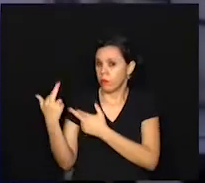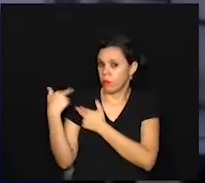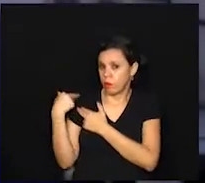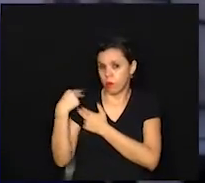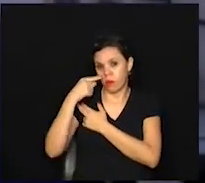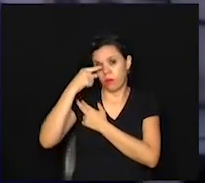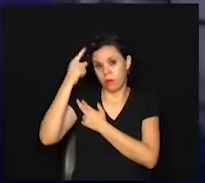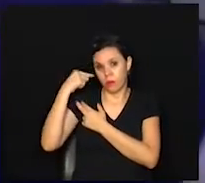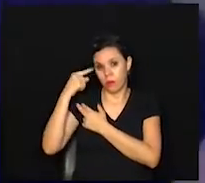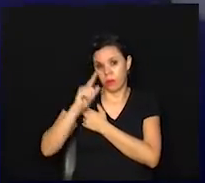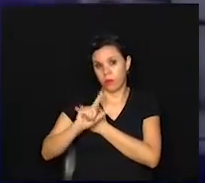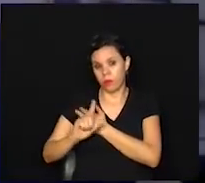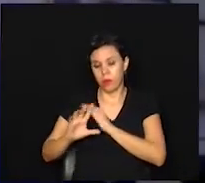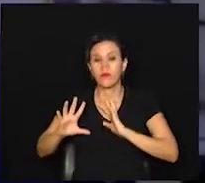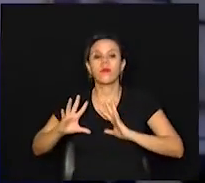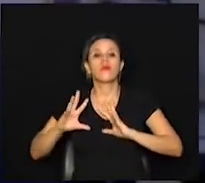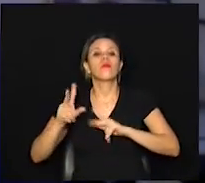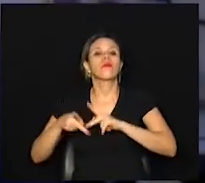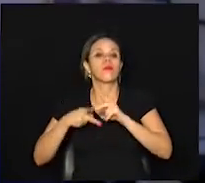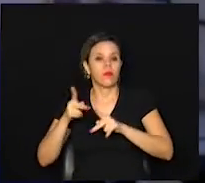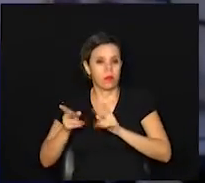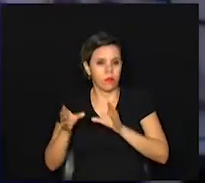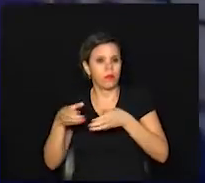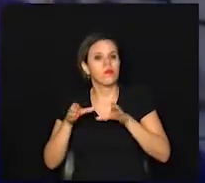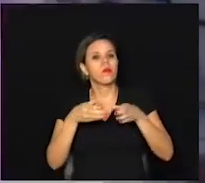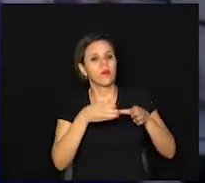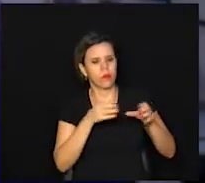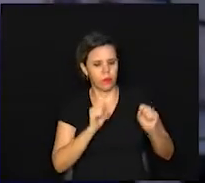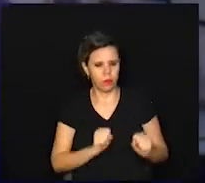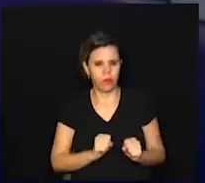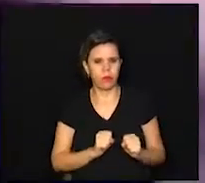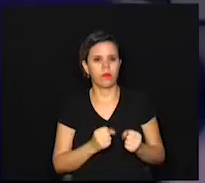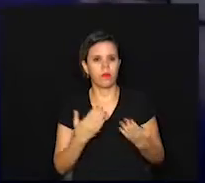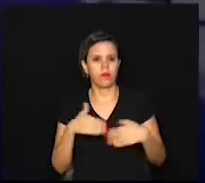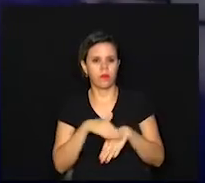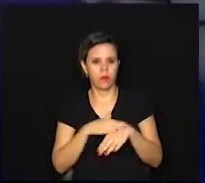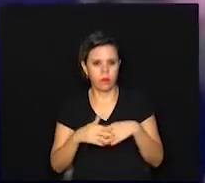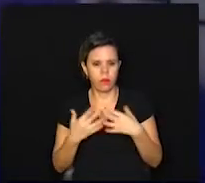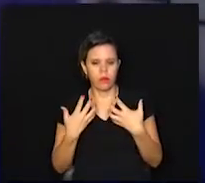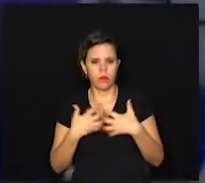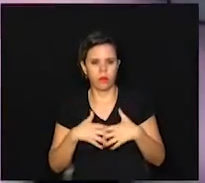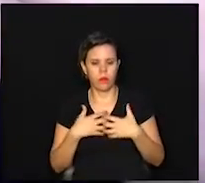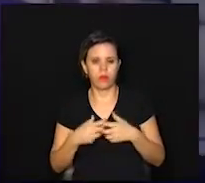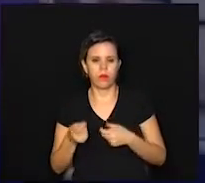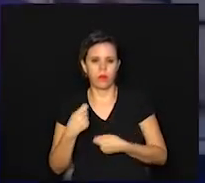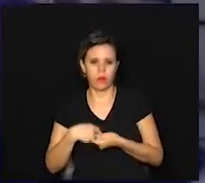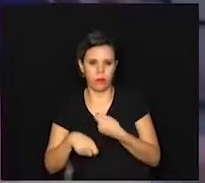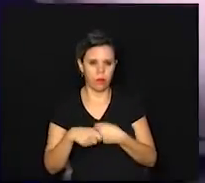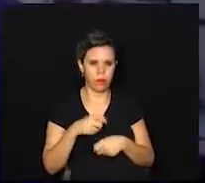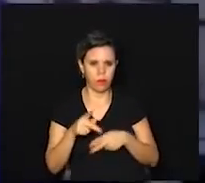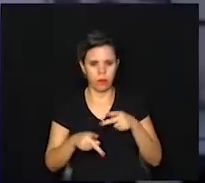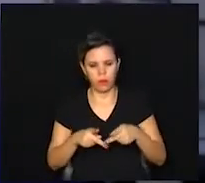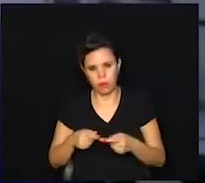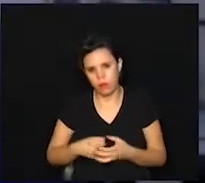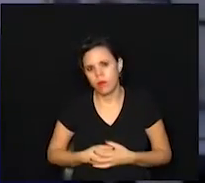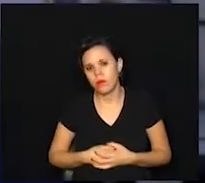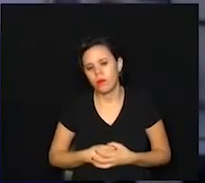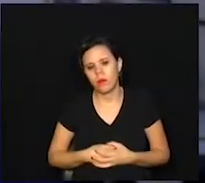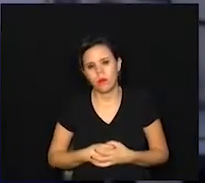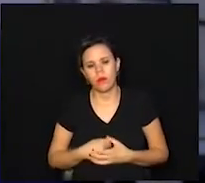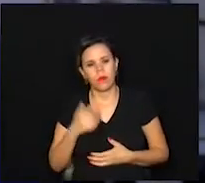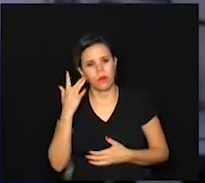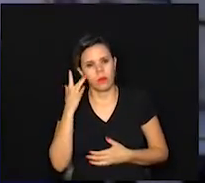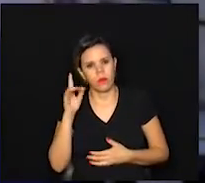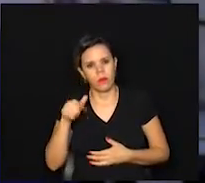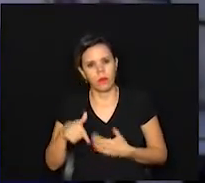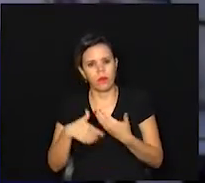Paola, mas de todas as comissões que pode começar a conduzir mais a administração e mais o povo, sabe? Então, eu acho que esse é